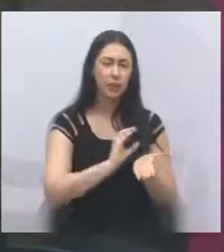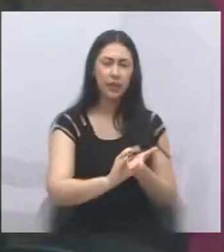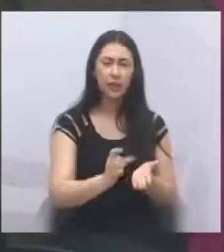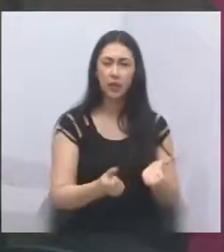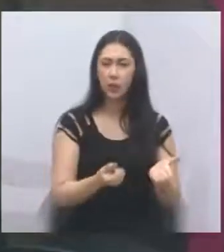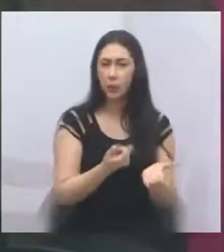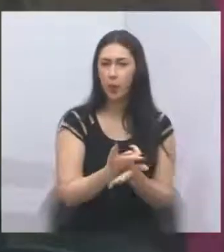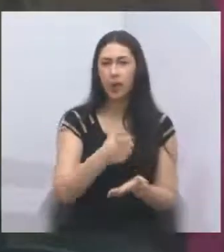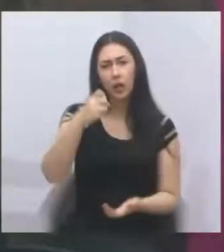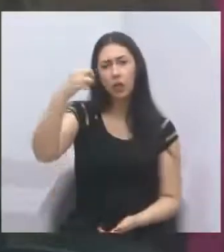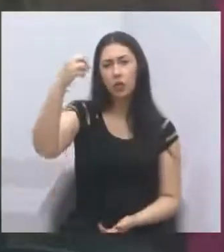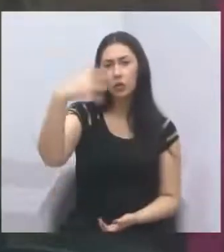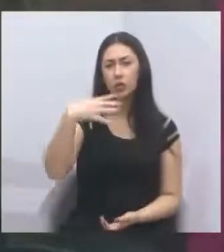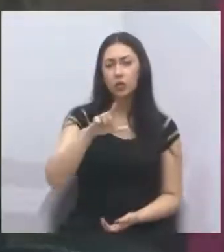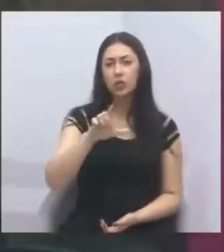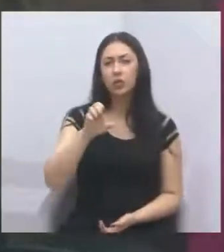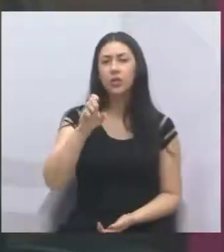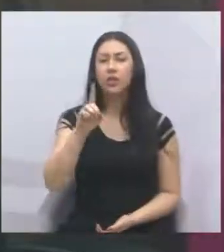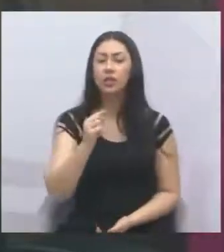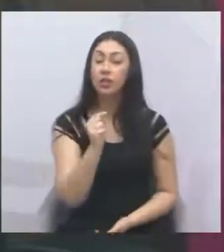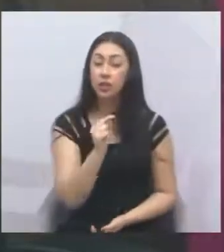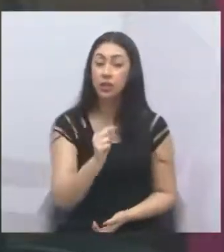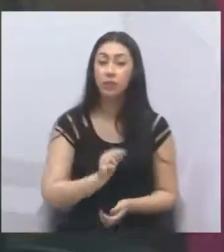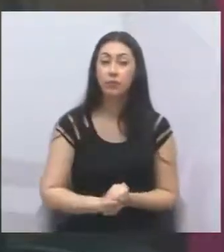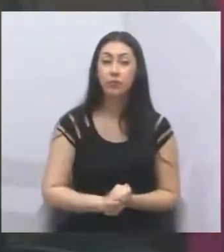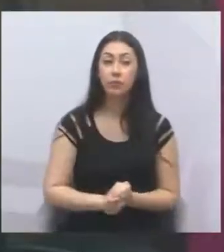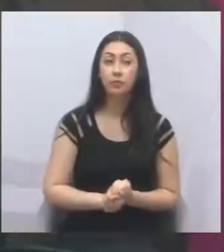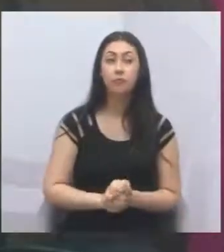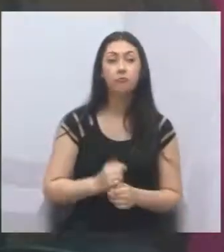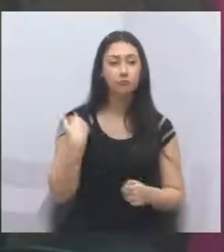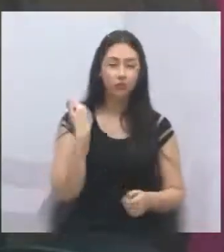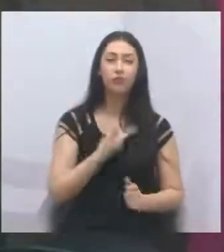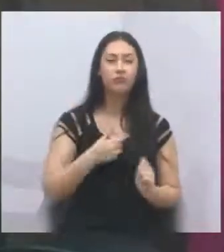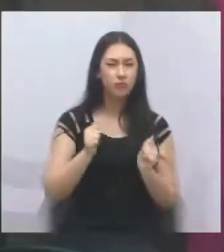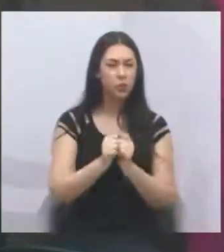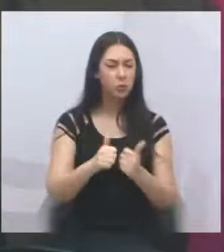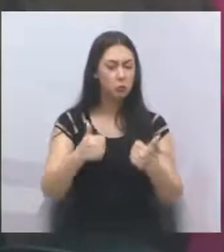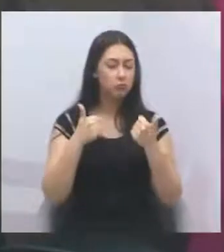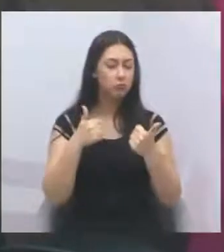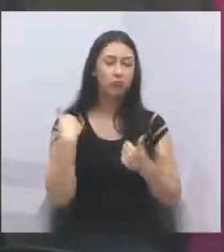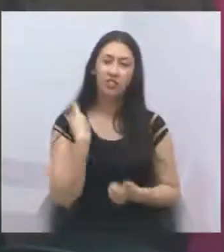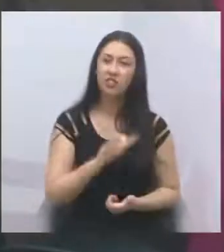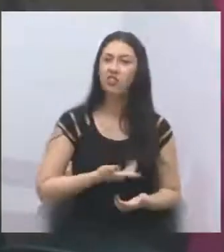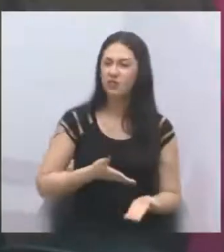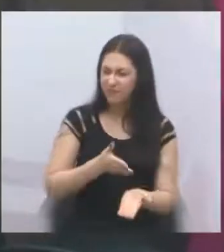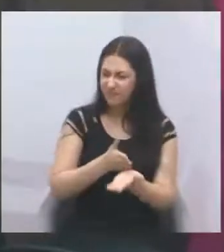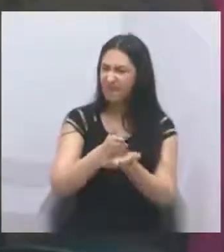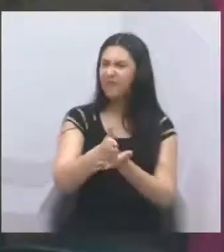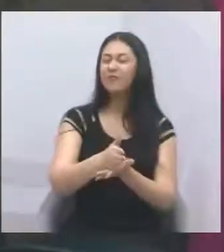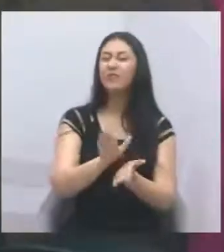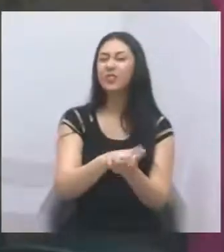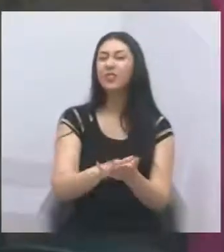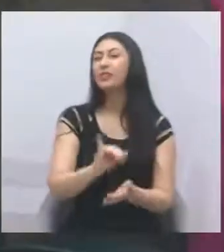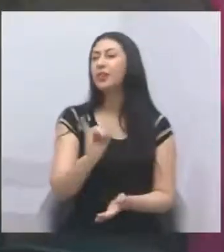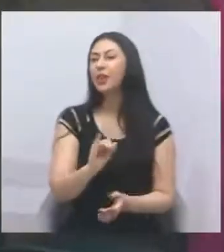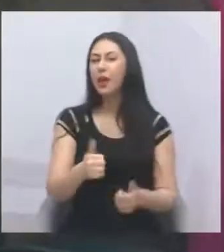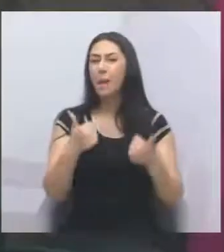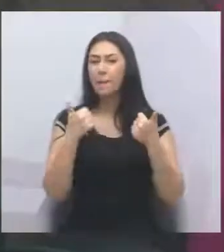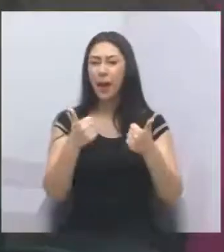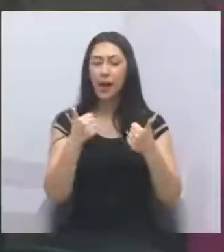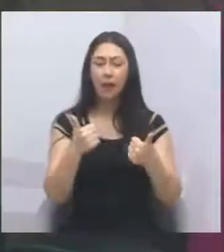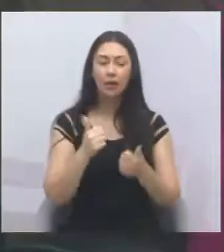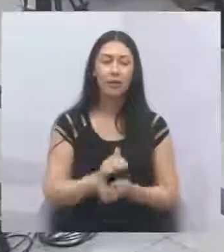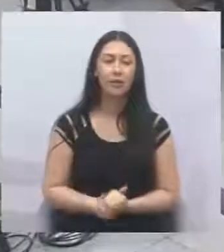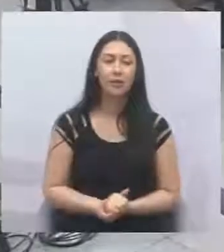dizer, que está vindo aí para as trocas de lâmpada. Mas, ó, estamos juntos e vamos, que Jacareí vai ficar 100% LED.